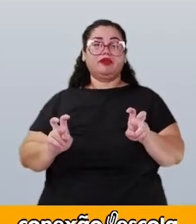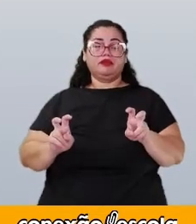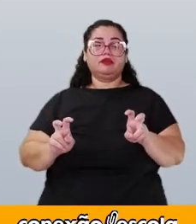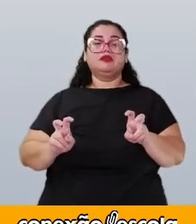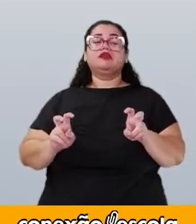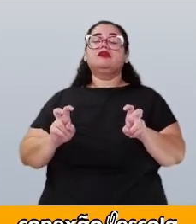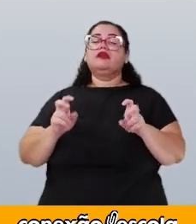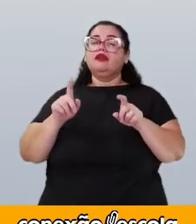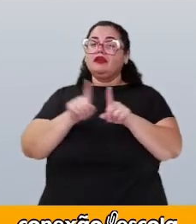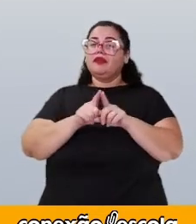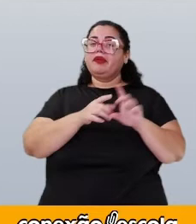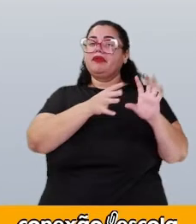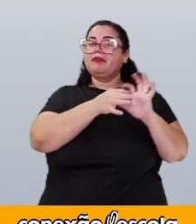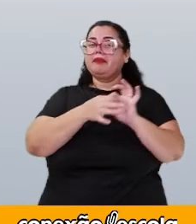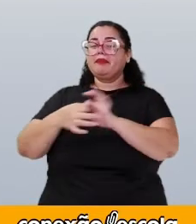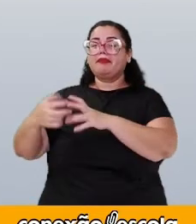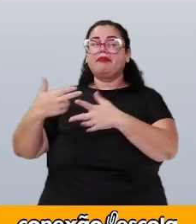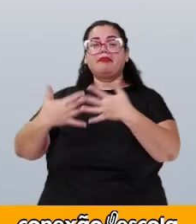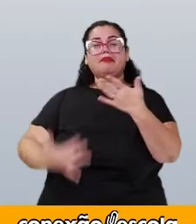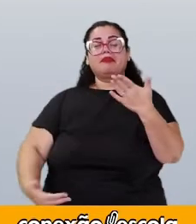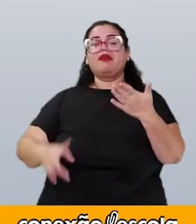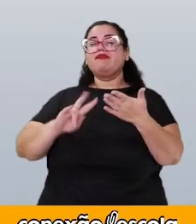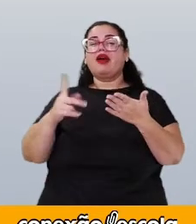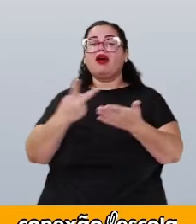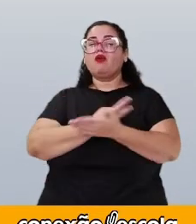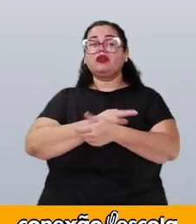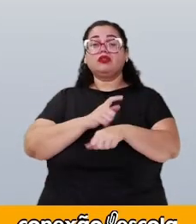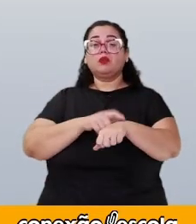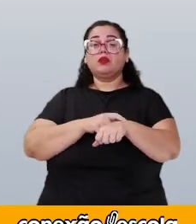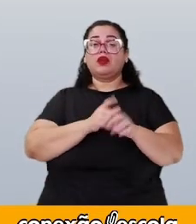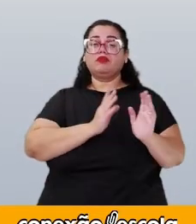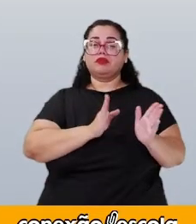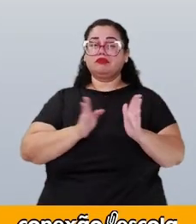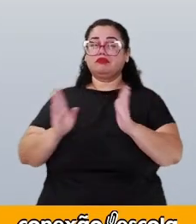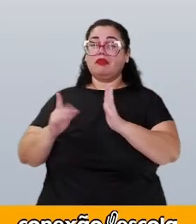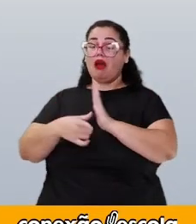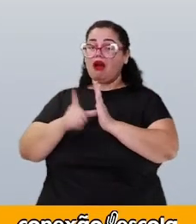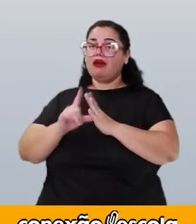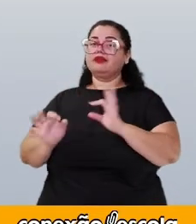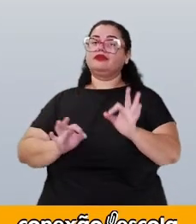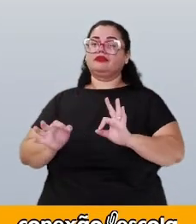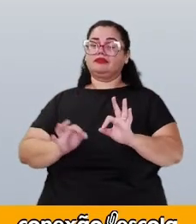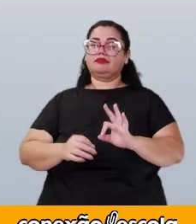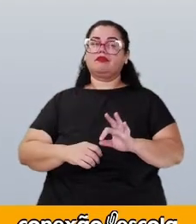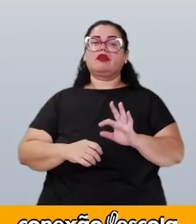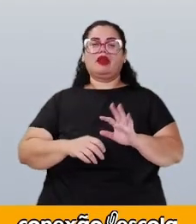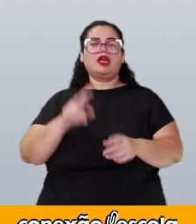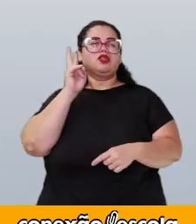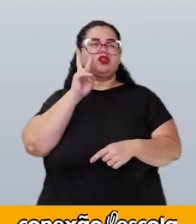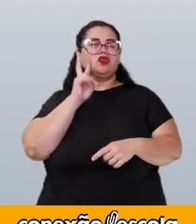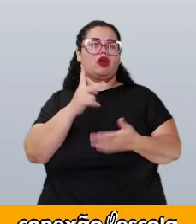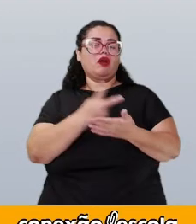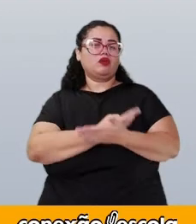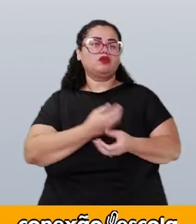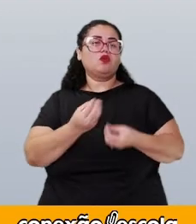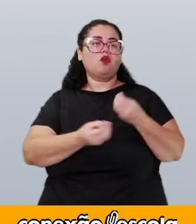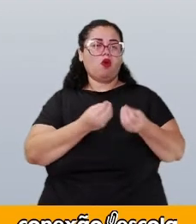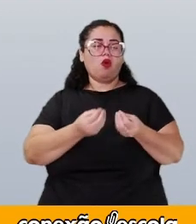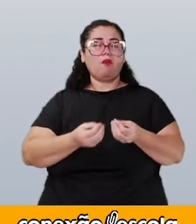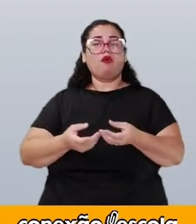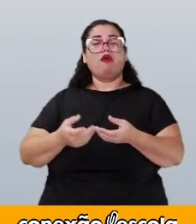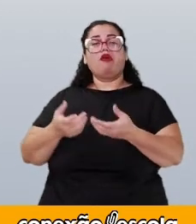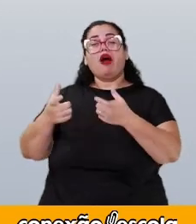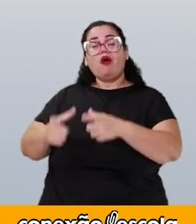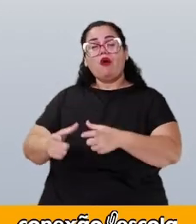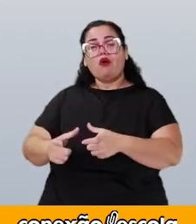uma trama a ser desenhada em um espaço e tempo determinados. Ou seja, onde a história vai acontecer,